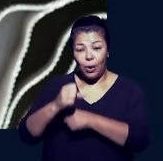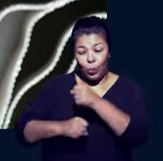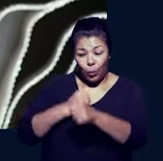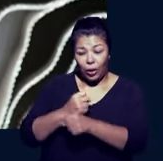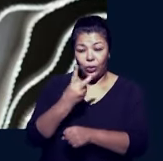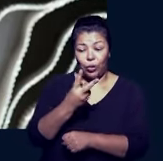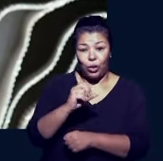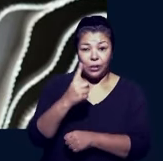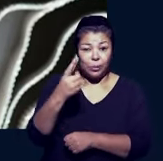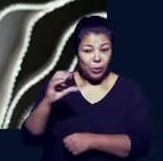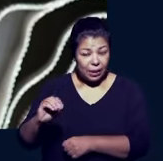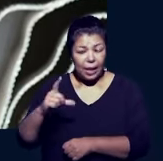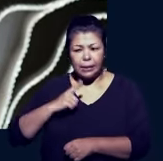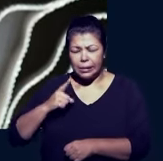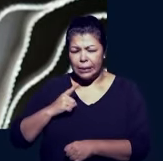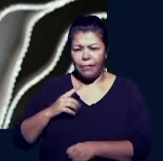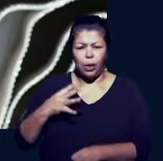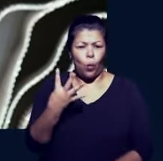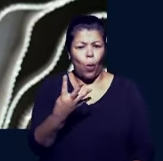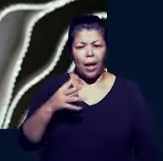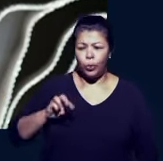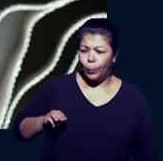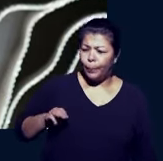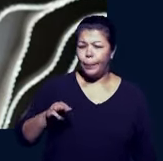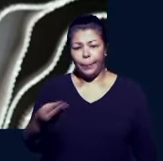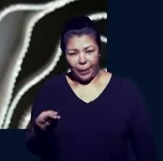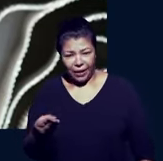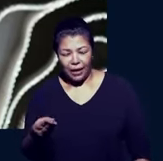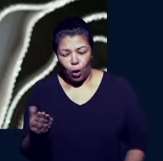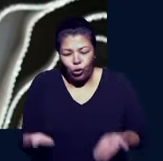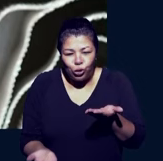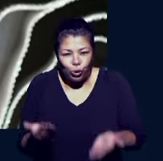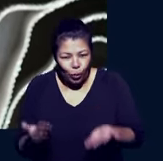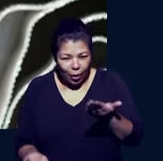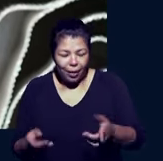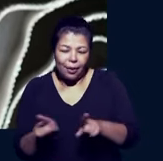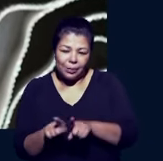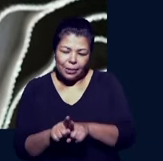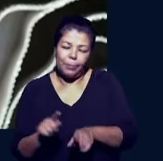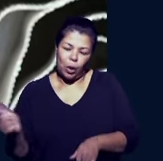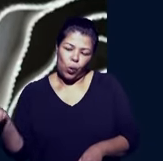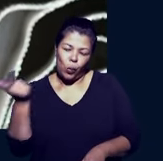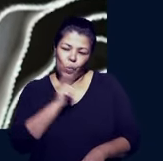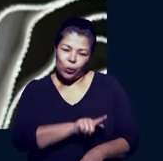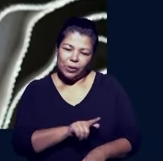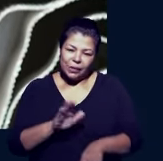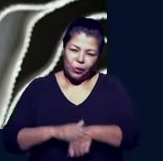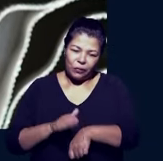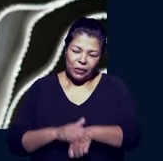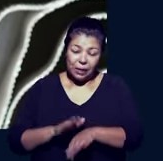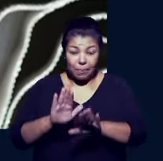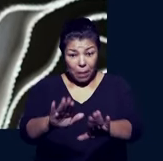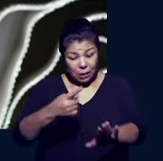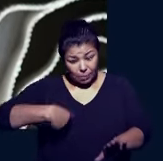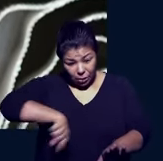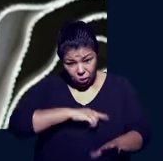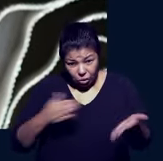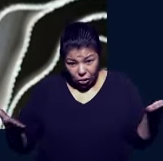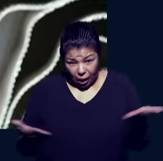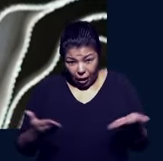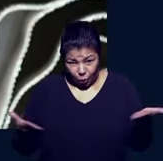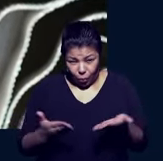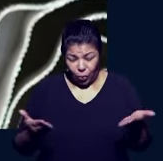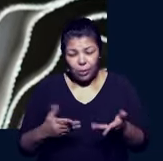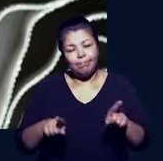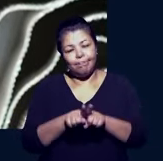50 milhões de toneladas né então abriu uma avenida enorme de escamento da produção do centro-oeste mas para para nós agora orora que estão agregando valor